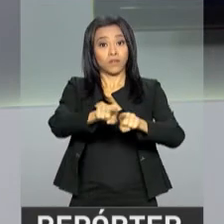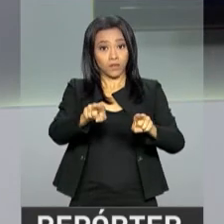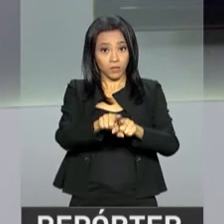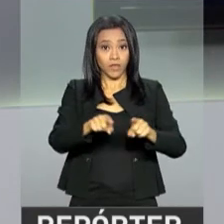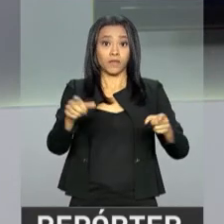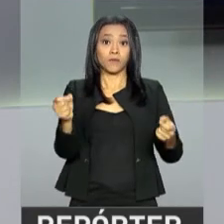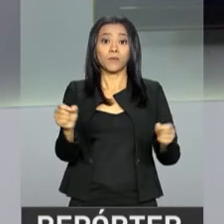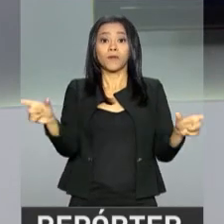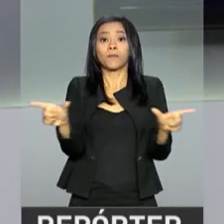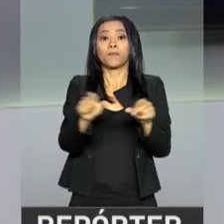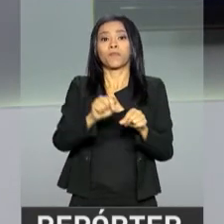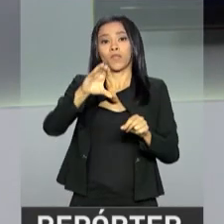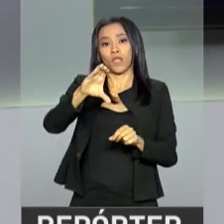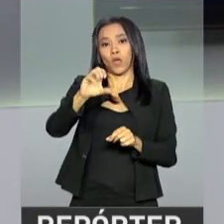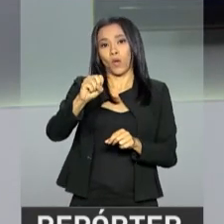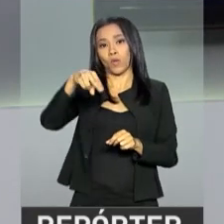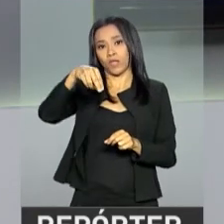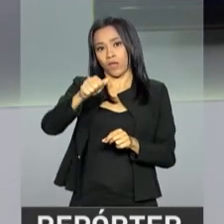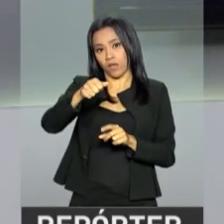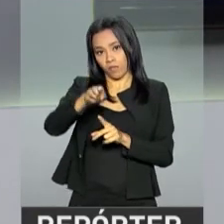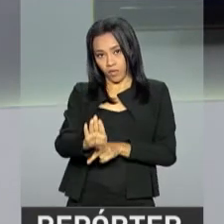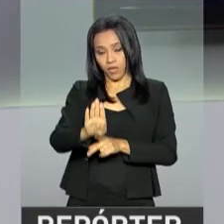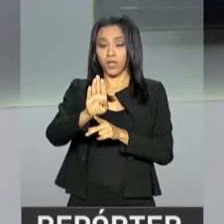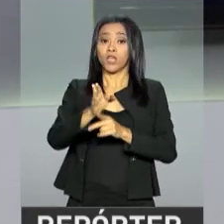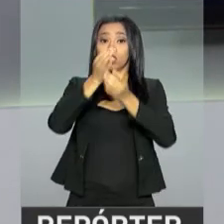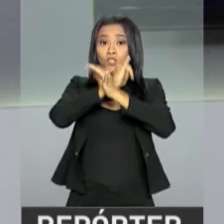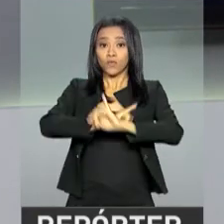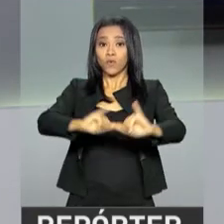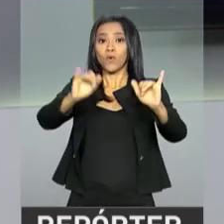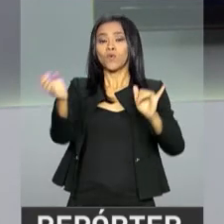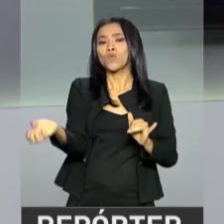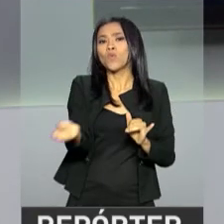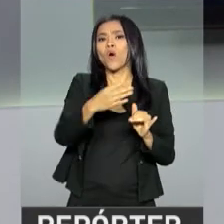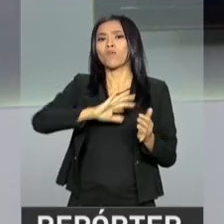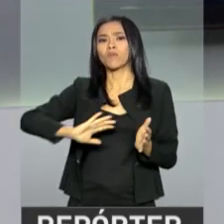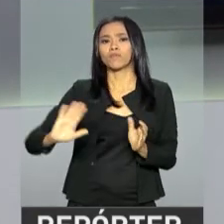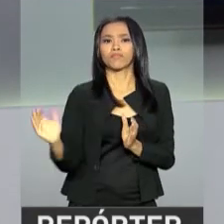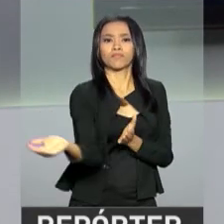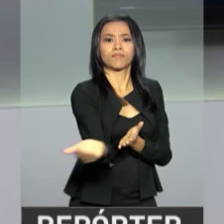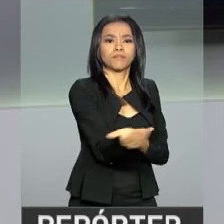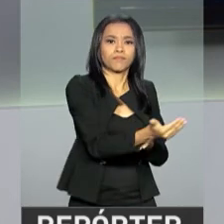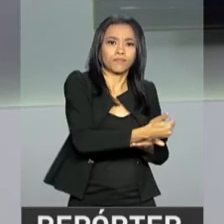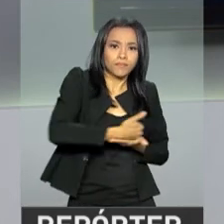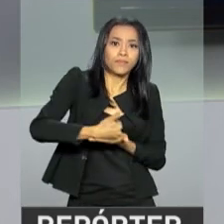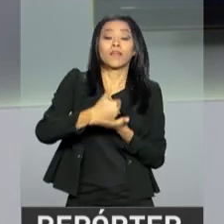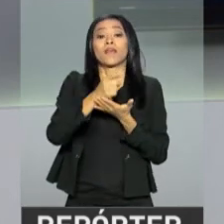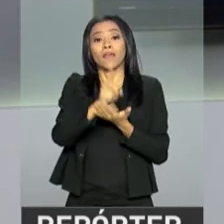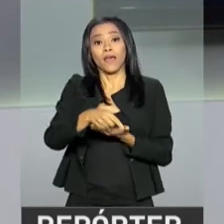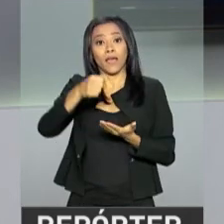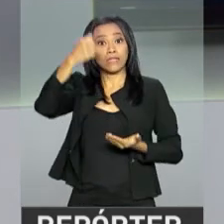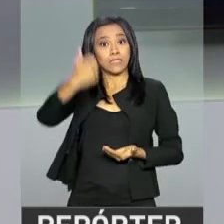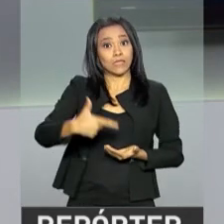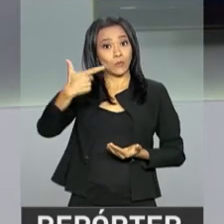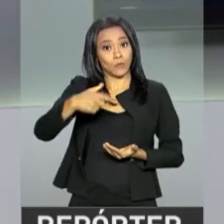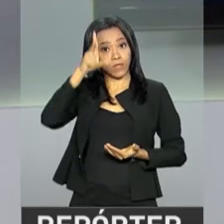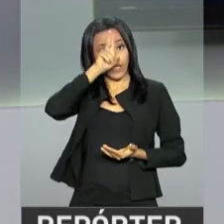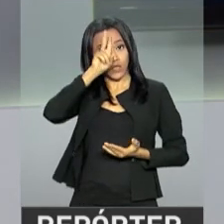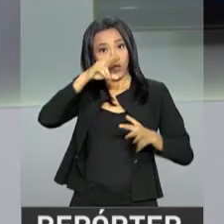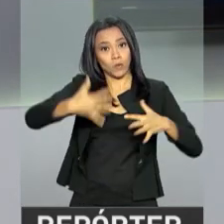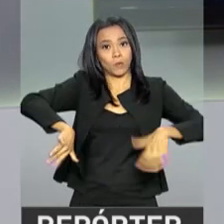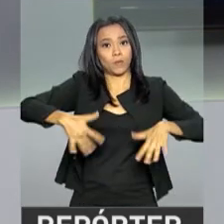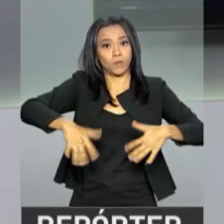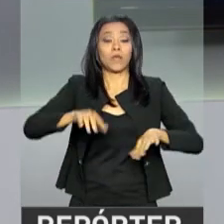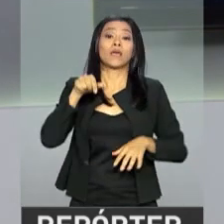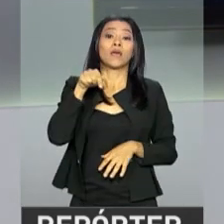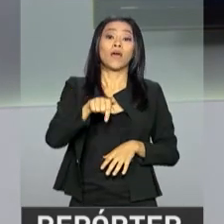companhia nacional de abastecimento conab divulgou nova estimativa da colheita de grãos que deve ser a segunda maior da história a projeção